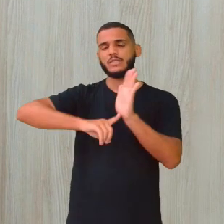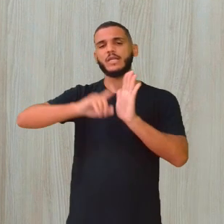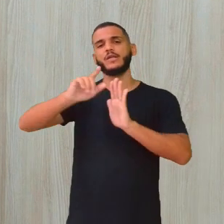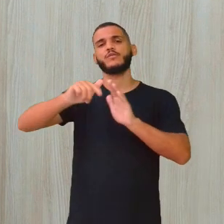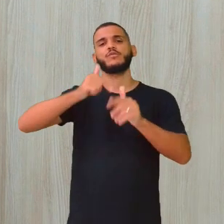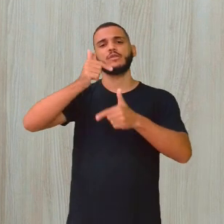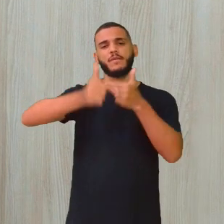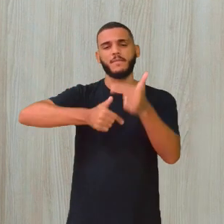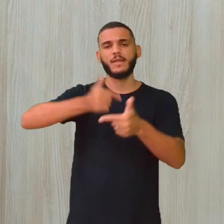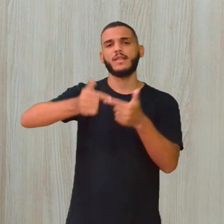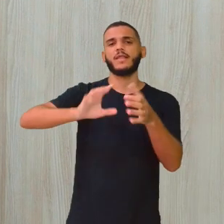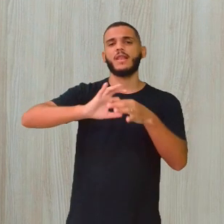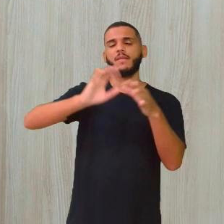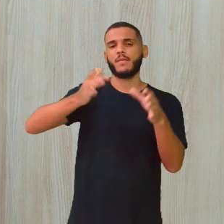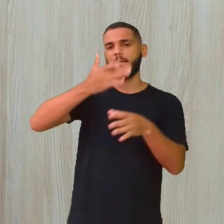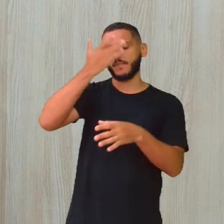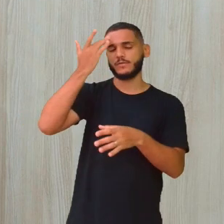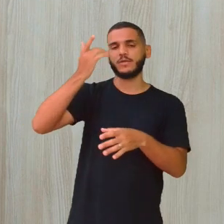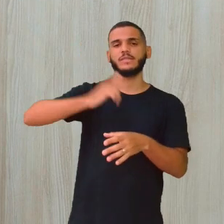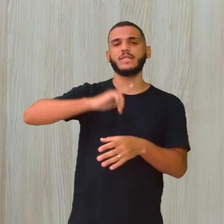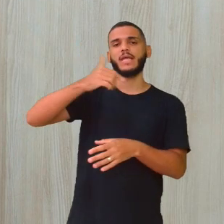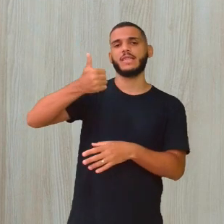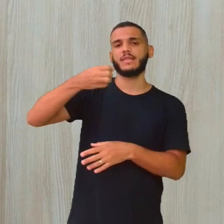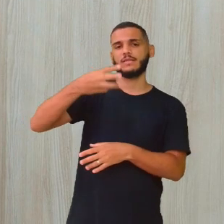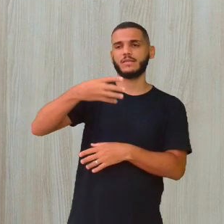que permitem com que essas pessoas recebam 13º,